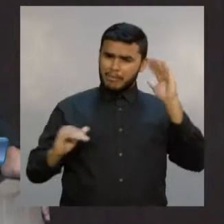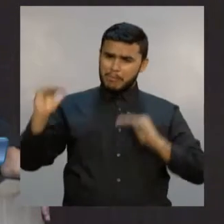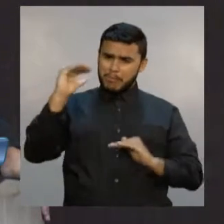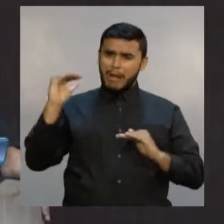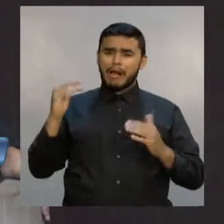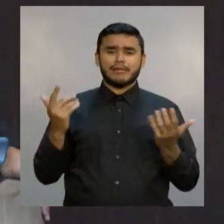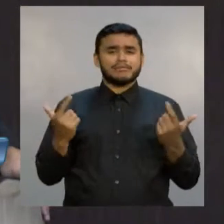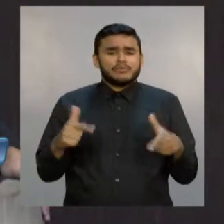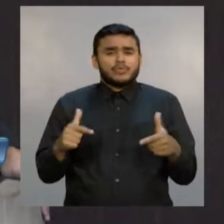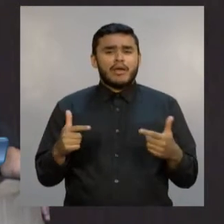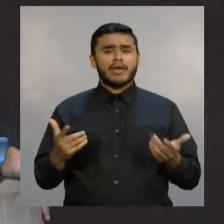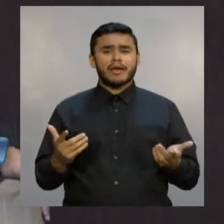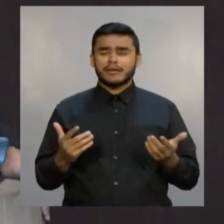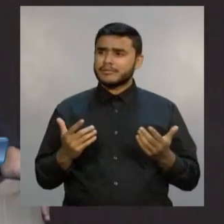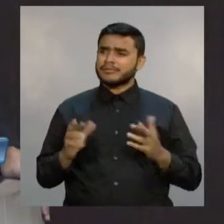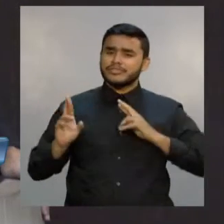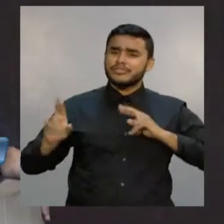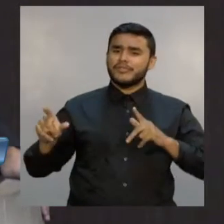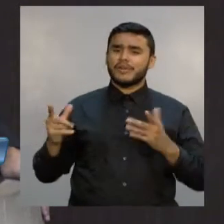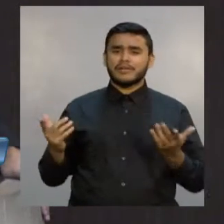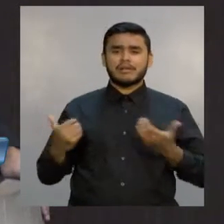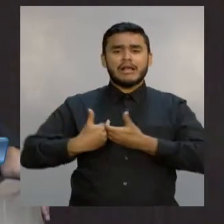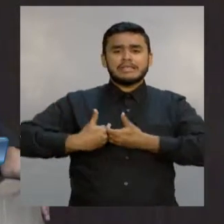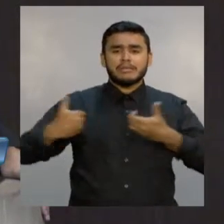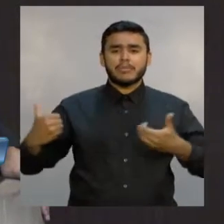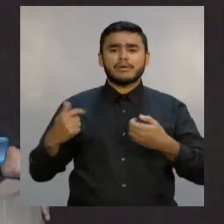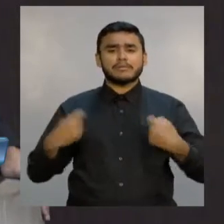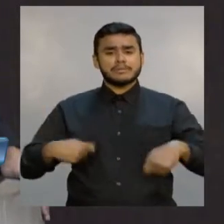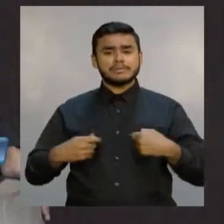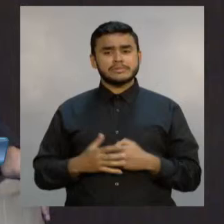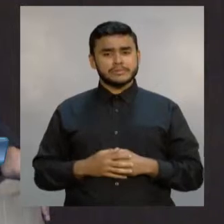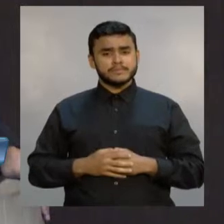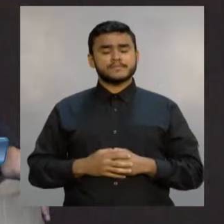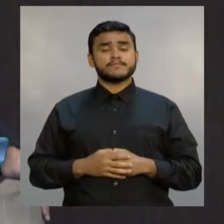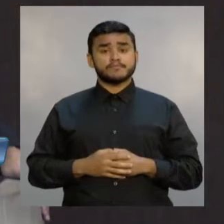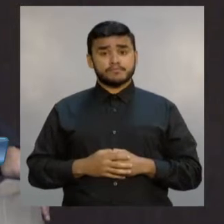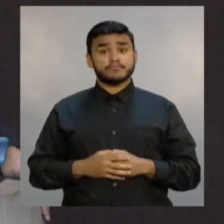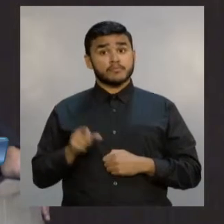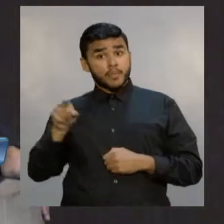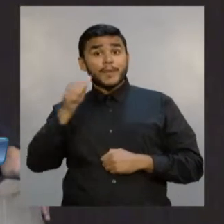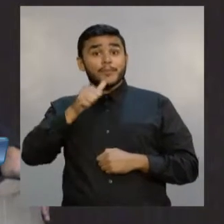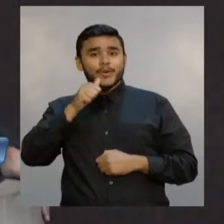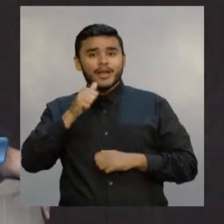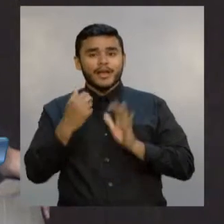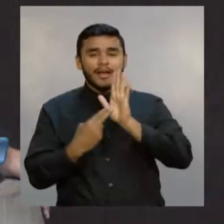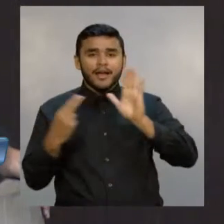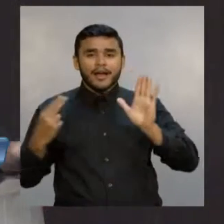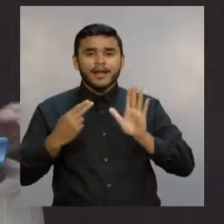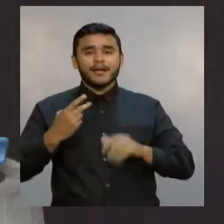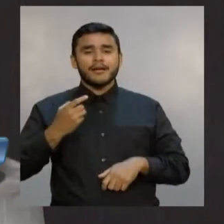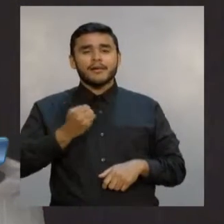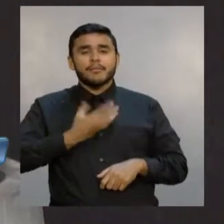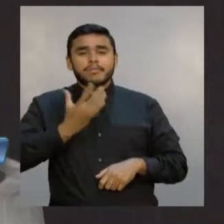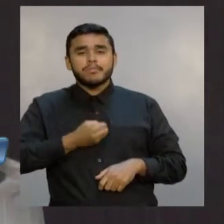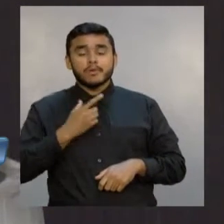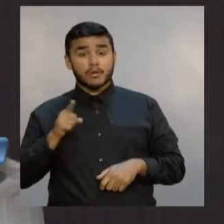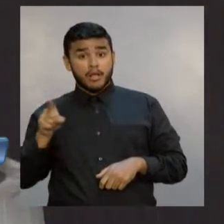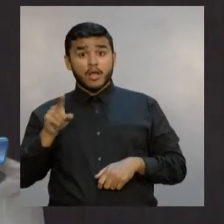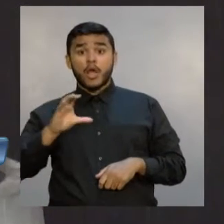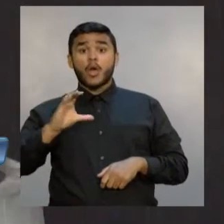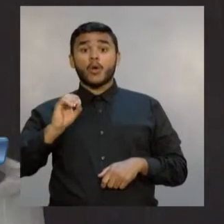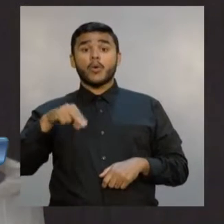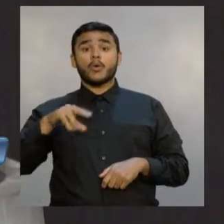da desigualdade, da apartação. Como disse a poesia de Conceição Evaristo, é preciso aprender